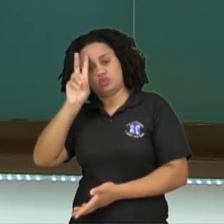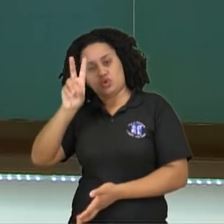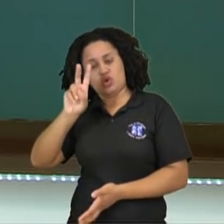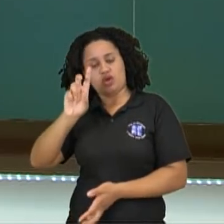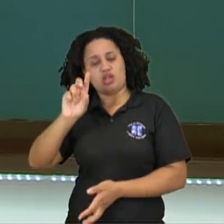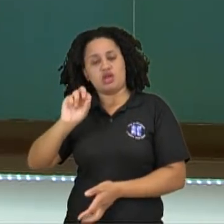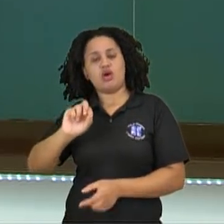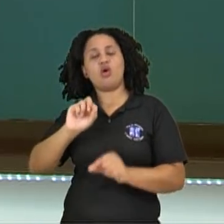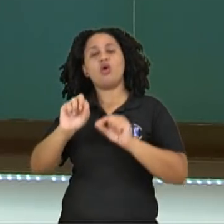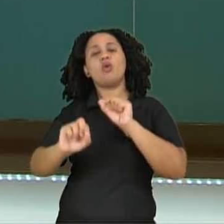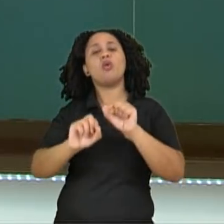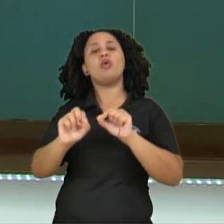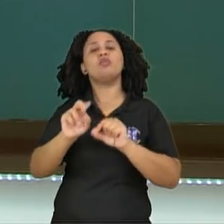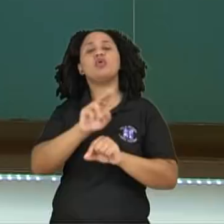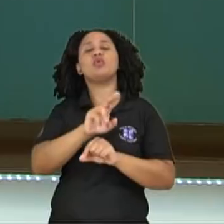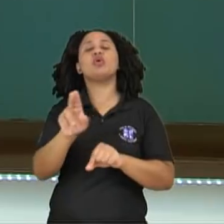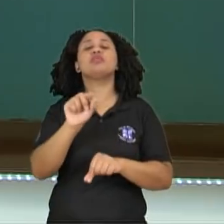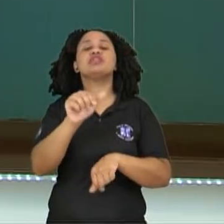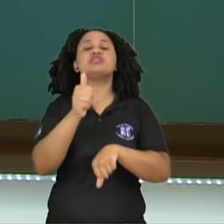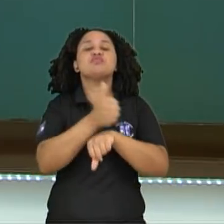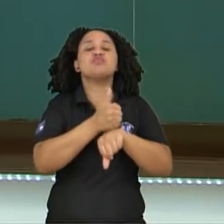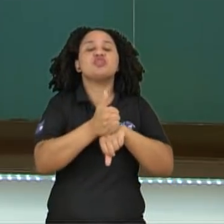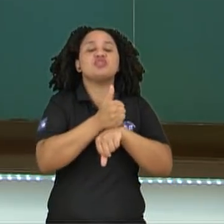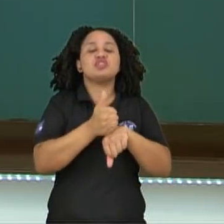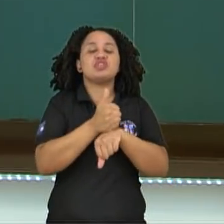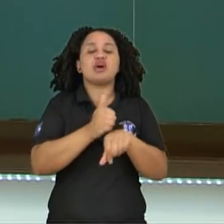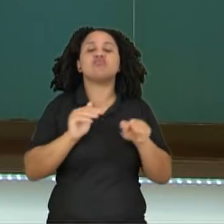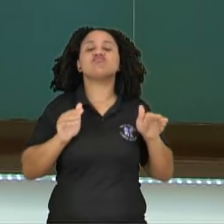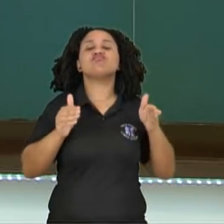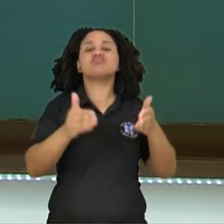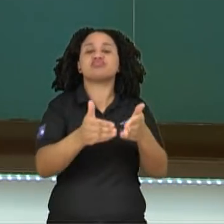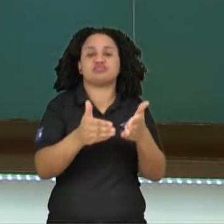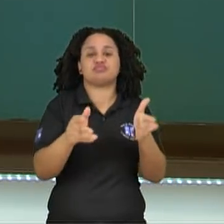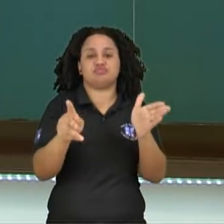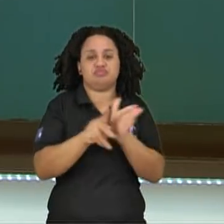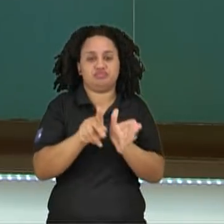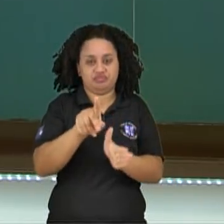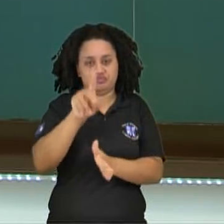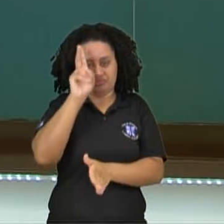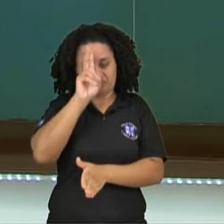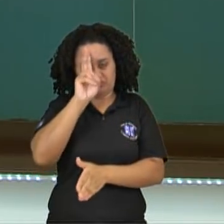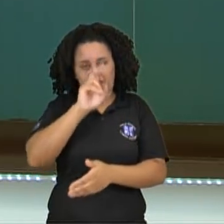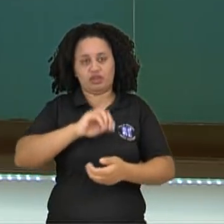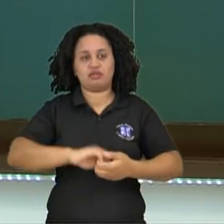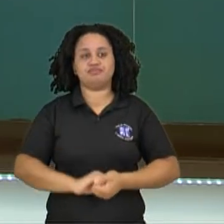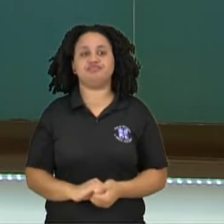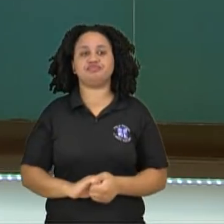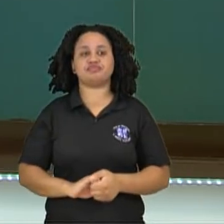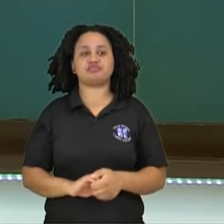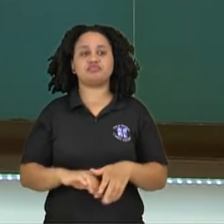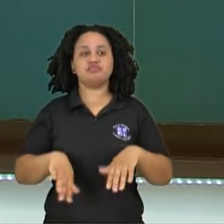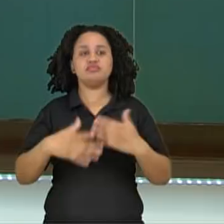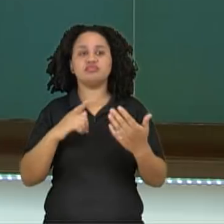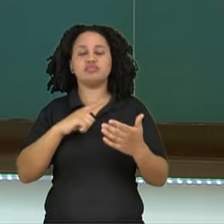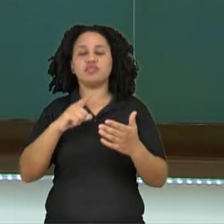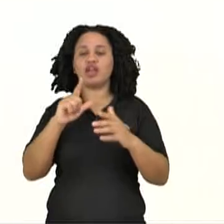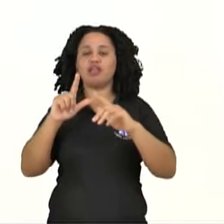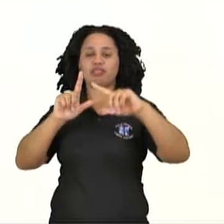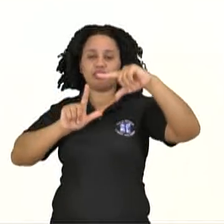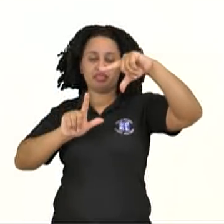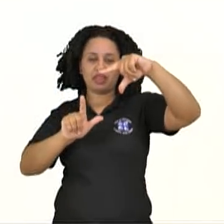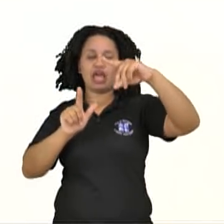recebo o nome do profissional especializado em História? Vamos ver? Aqui vocês têm uma pintura chamada